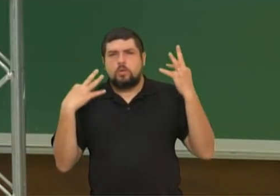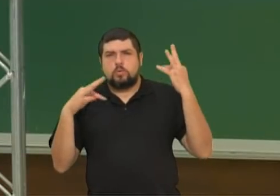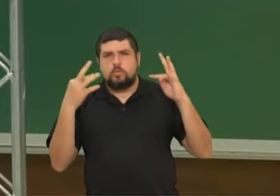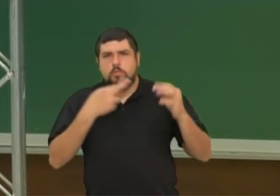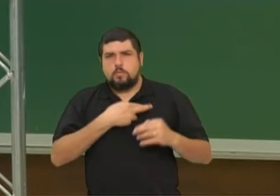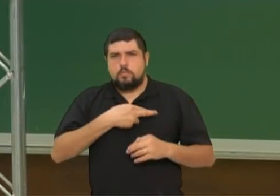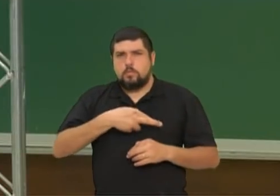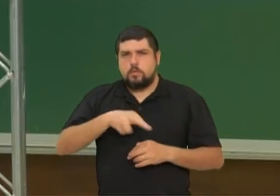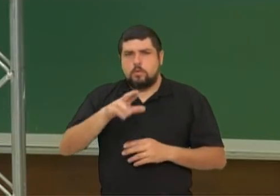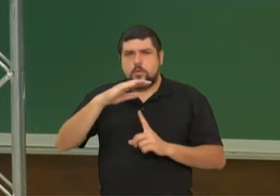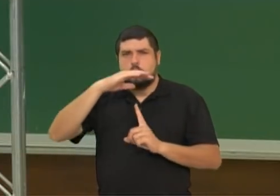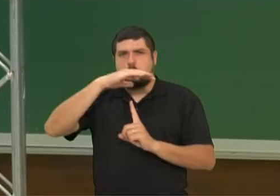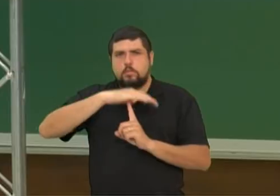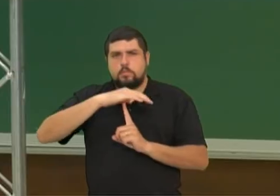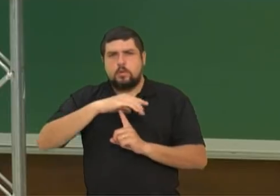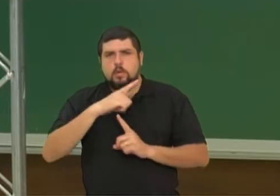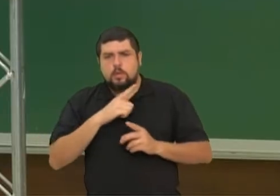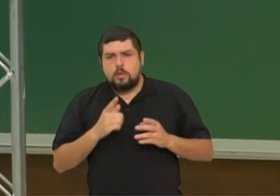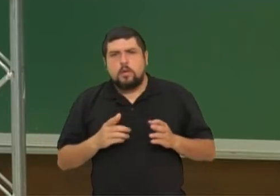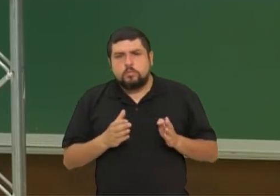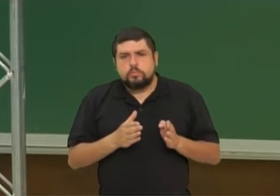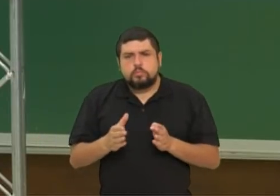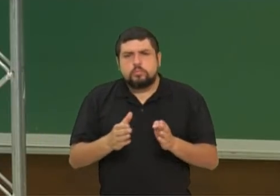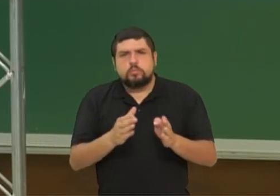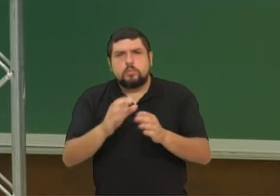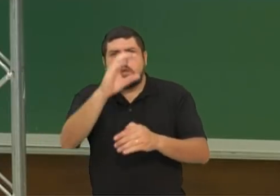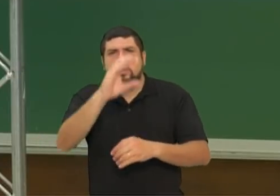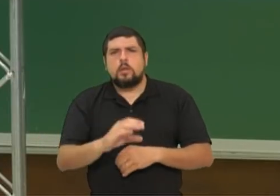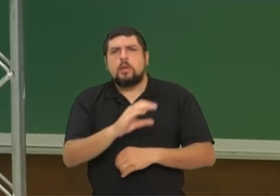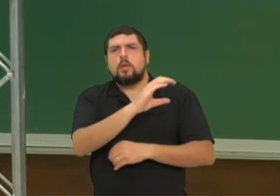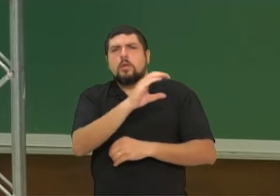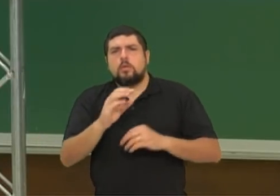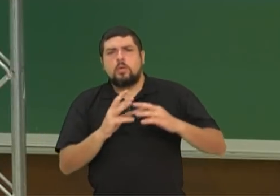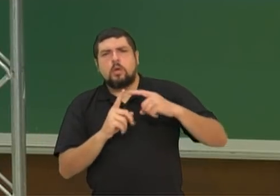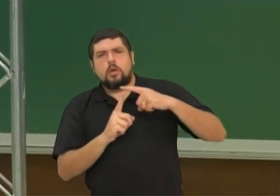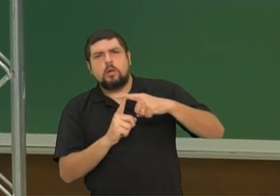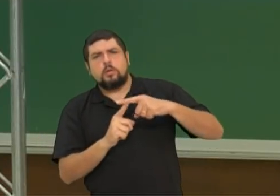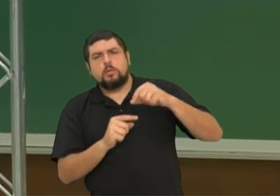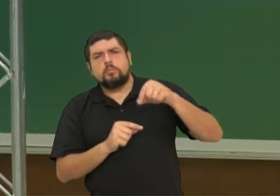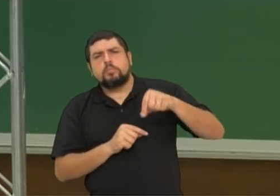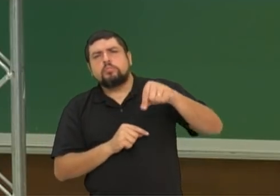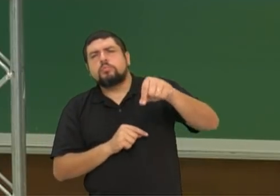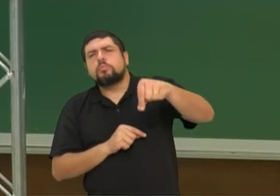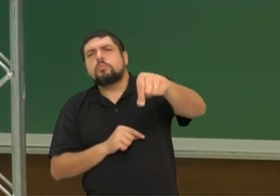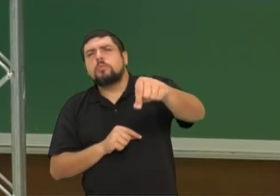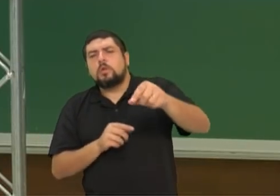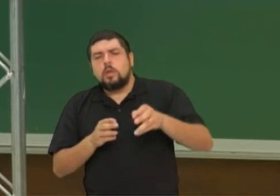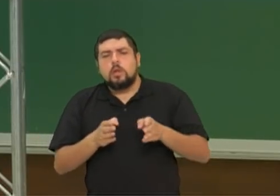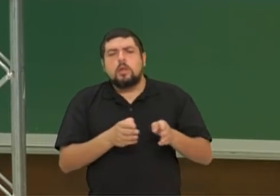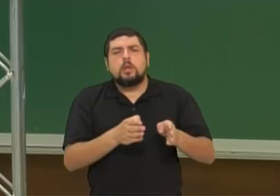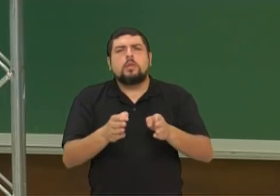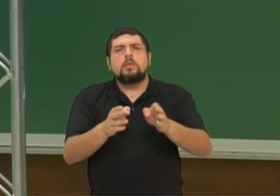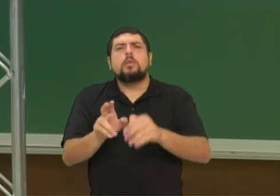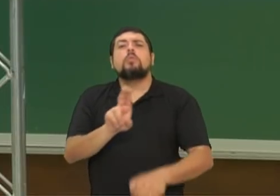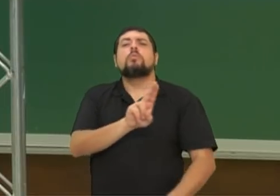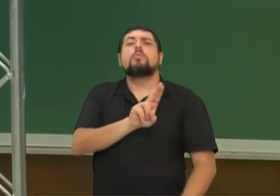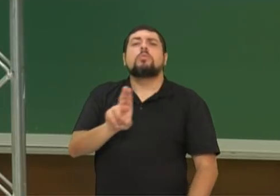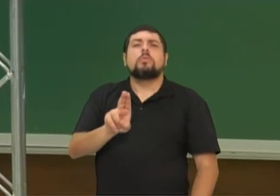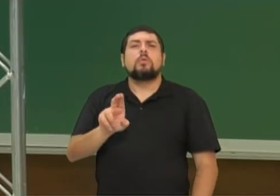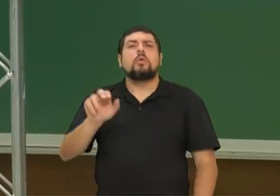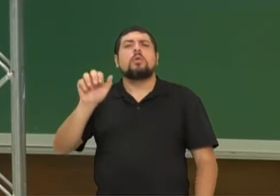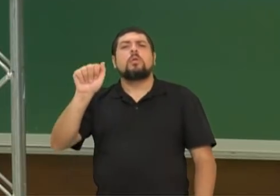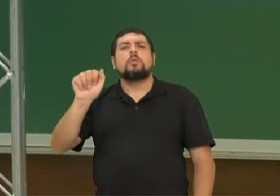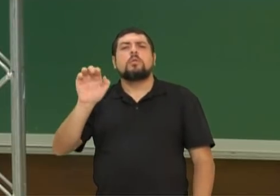paranaense possui um roteiro católico de igrejas e santuários chamados de: letra A, Caminho de Santiago de Compostela;